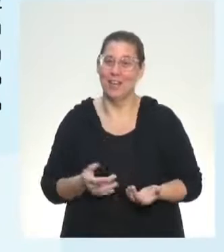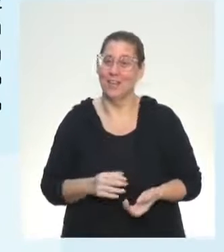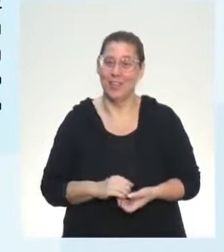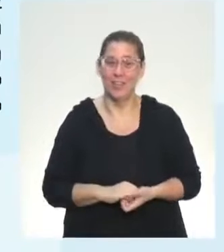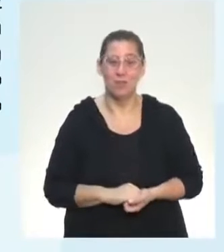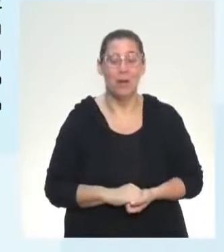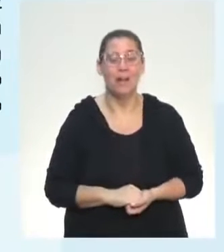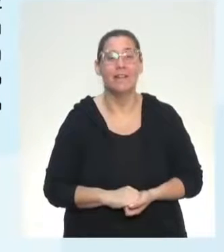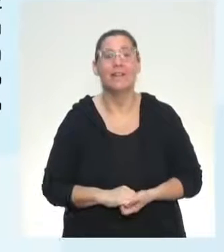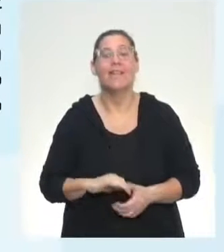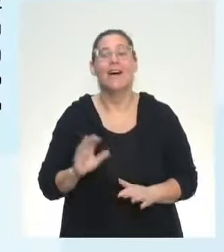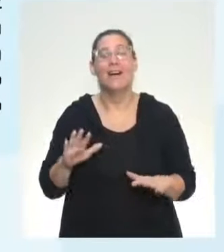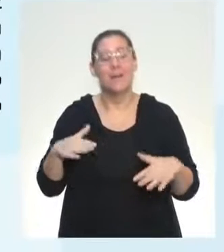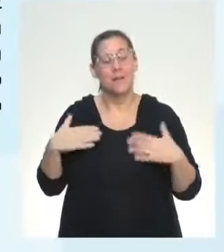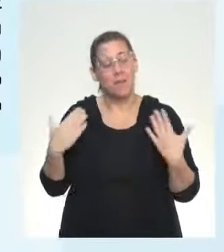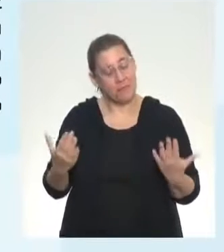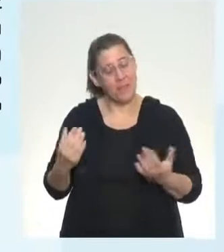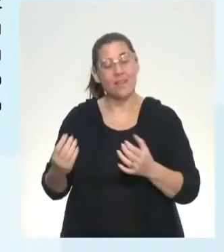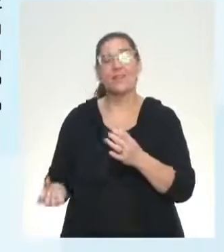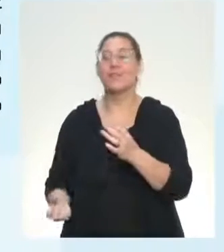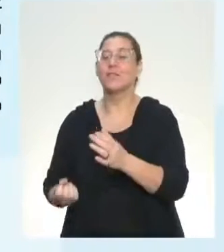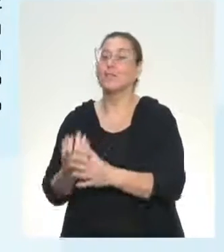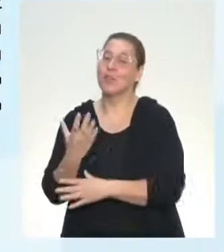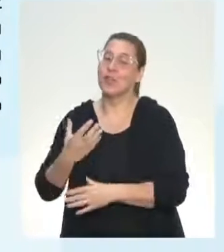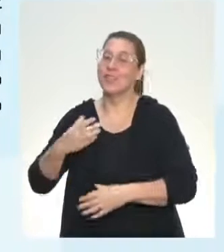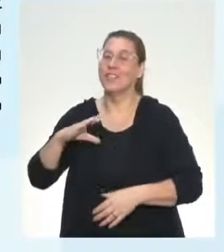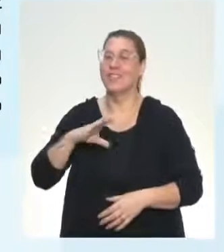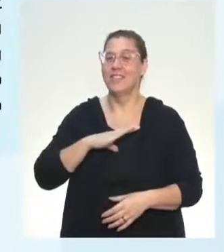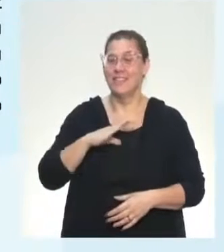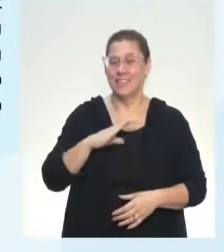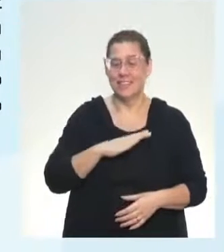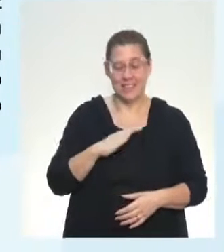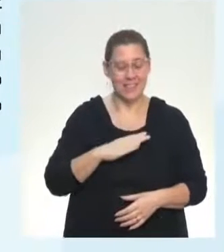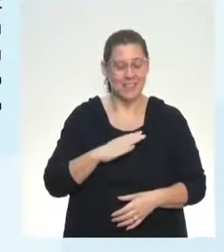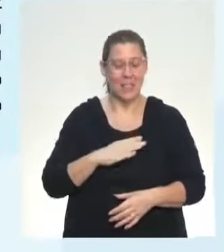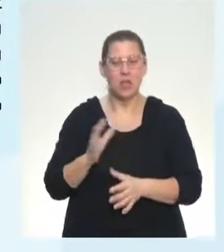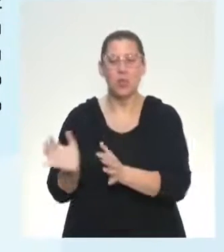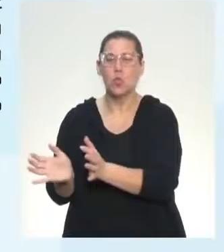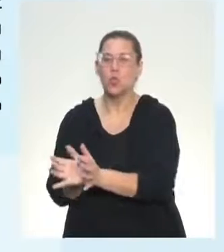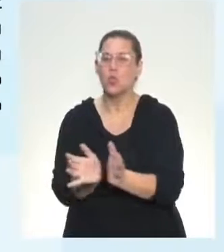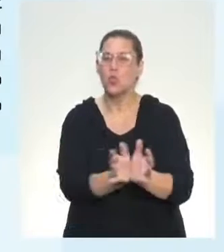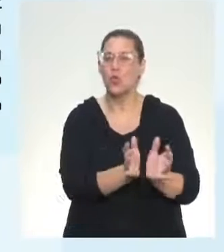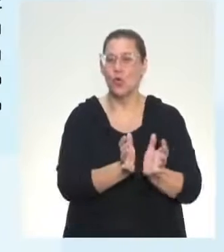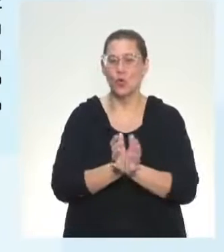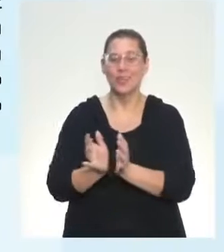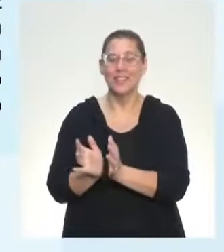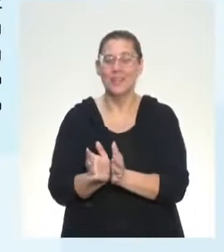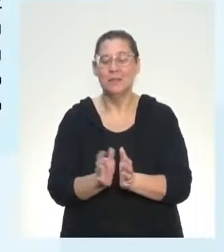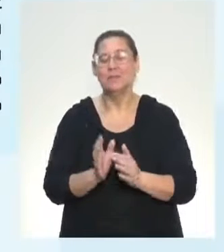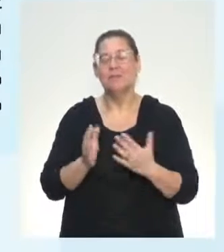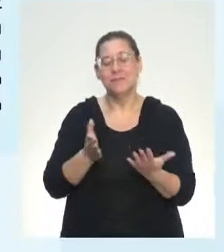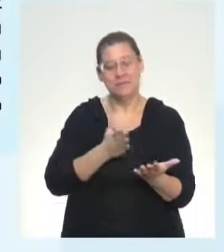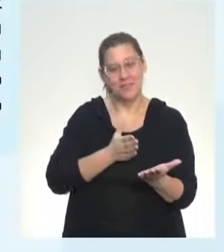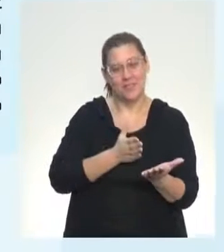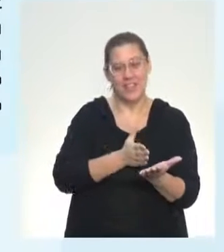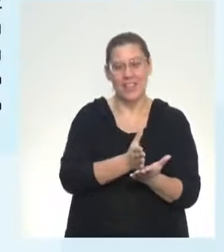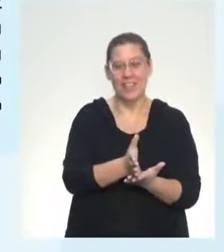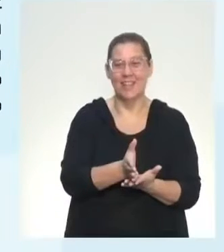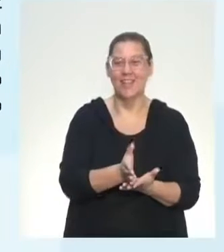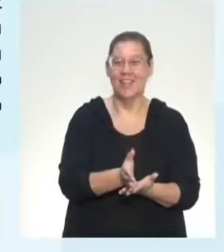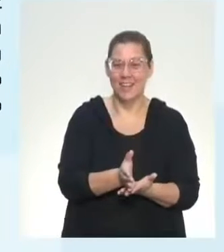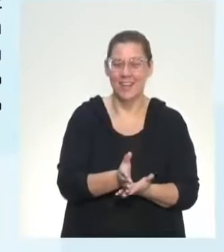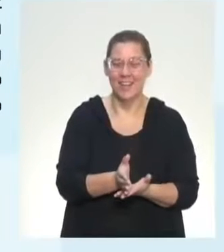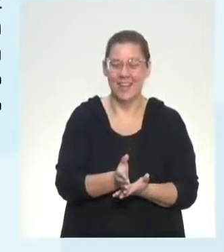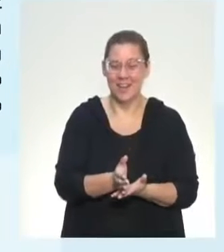outro. Assim surgiram cidades e aldeias, e esse caminho ficou conhecido como